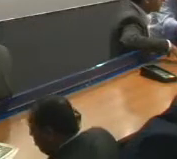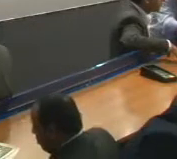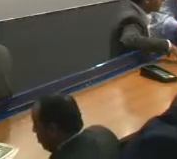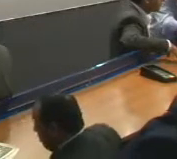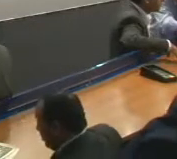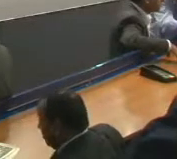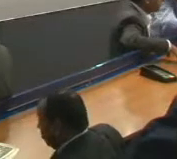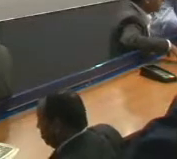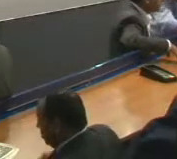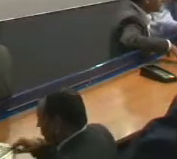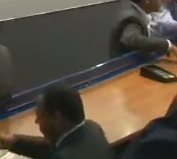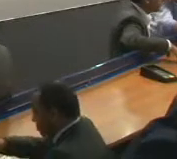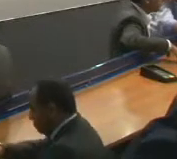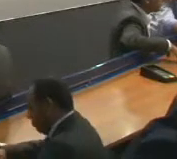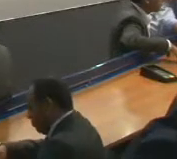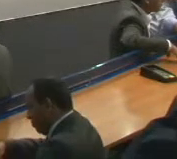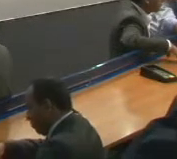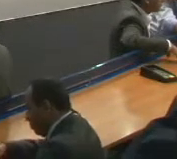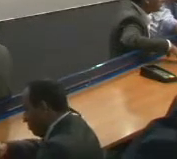Tchau.